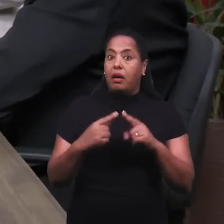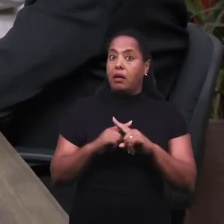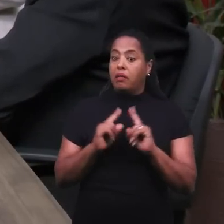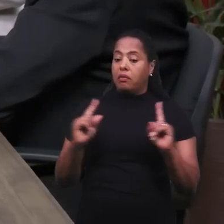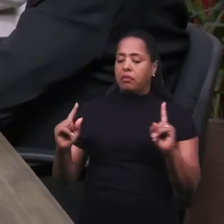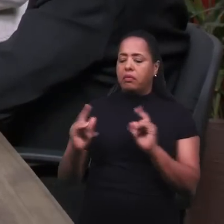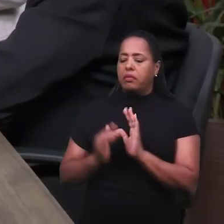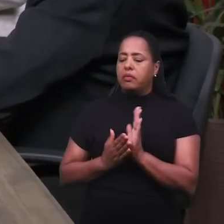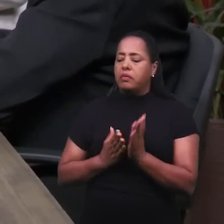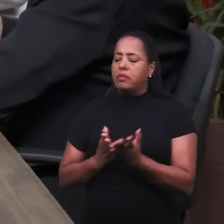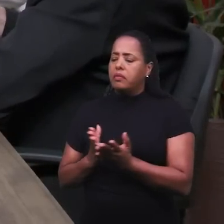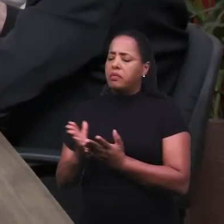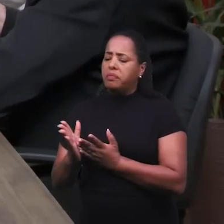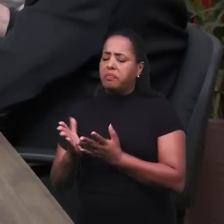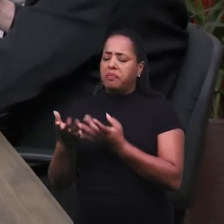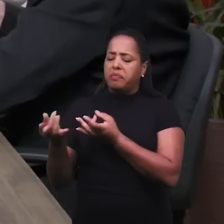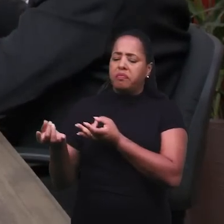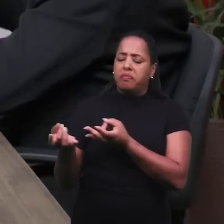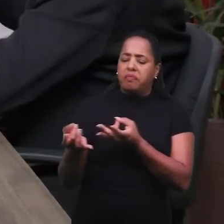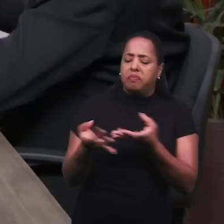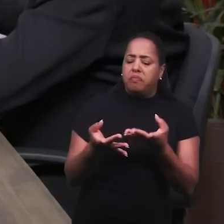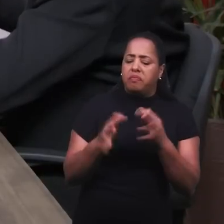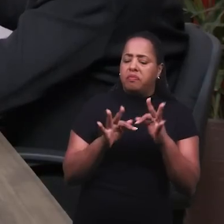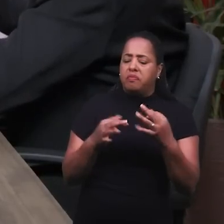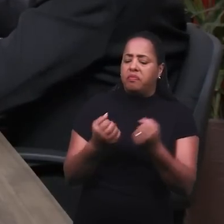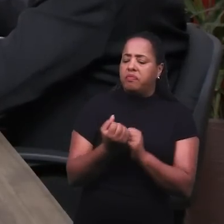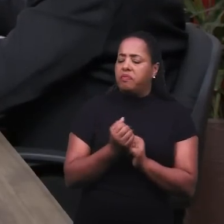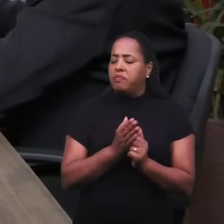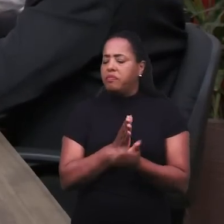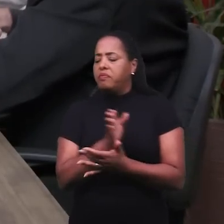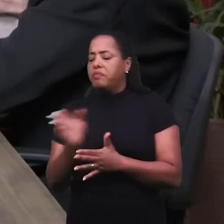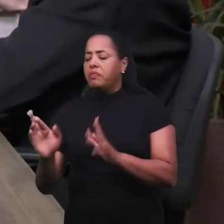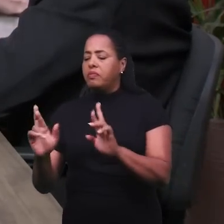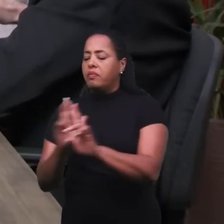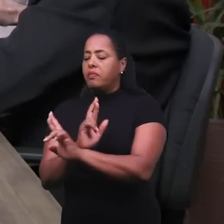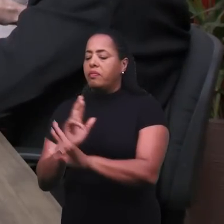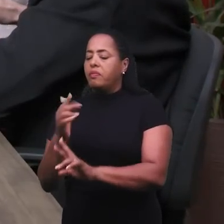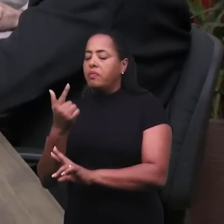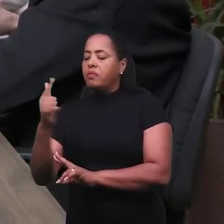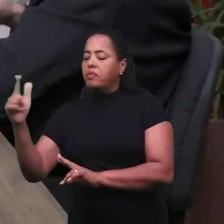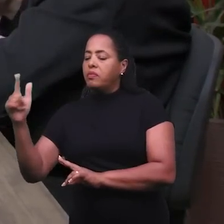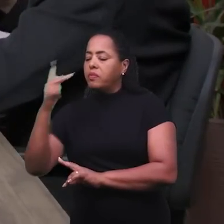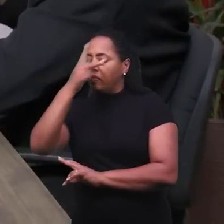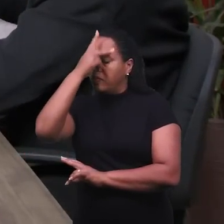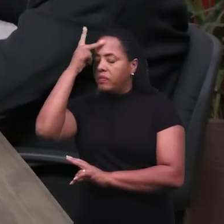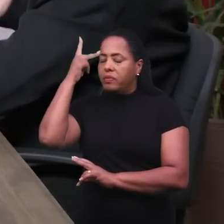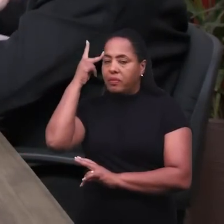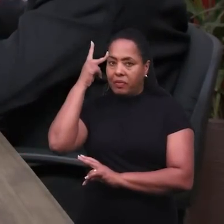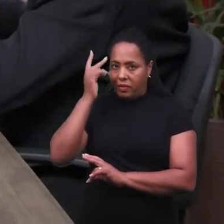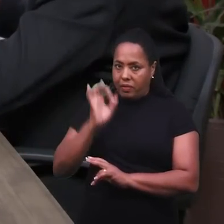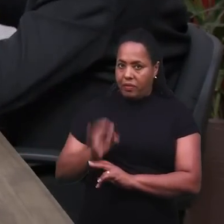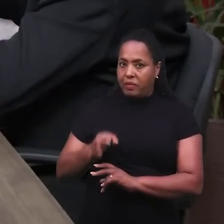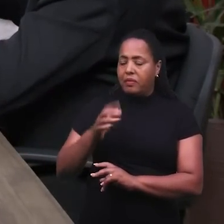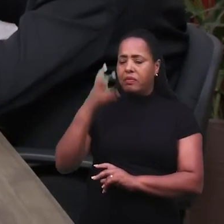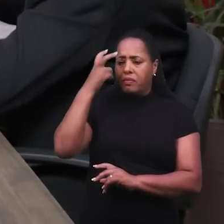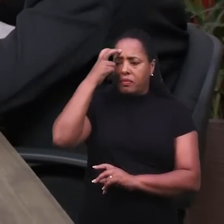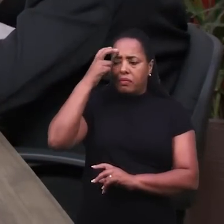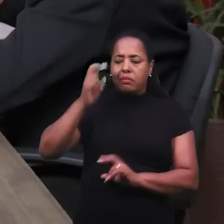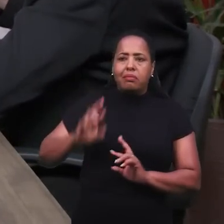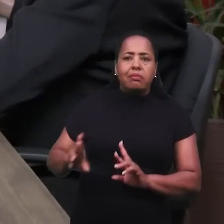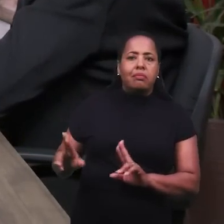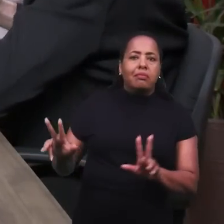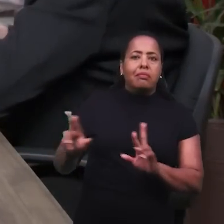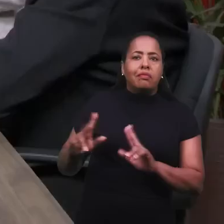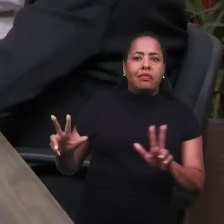momento que ele vai sair do seu seio familiar para poder conviver com outras pessoas. Como o senhor bem falou, são pessoas de culturas às